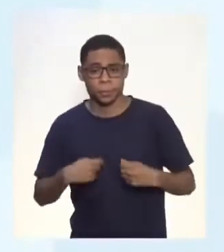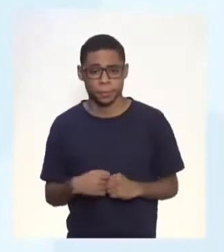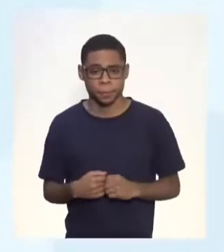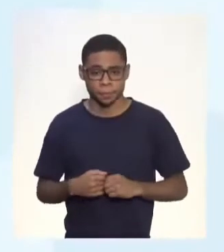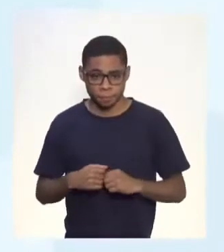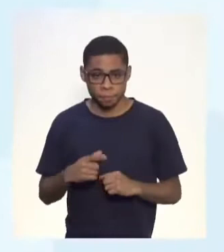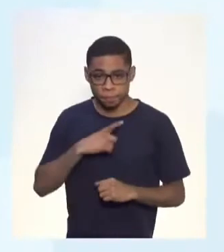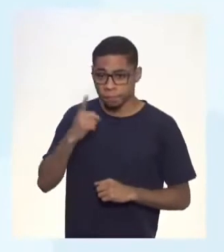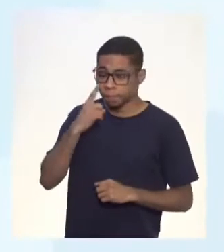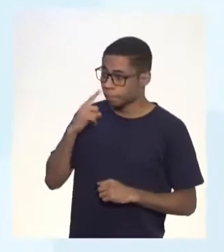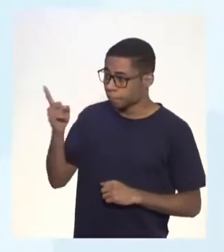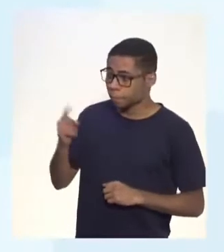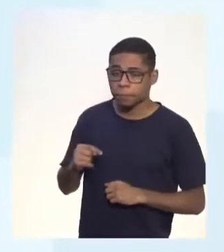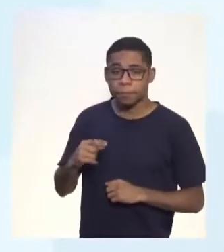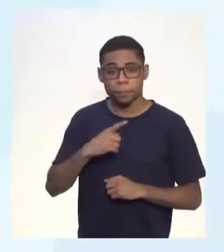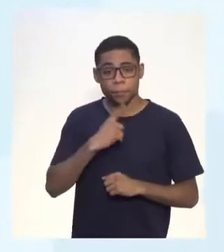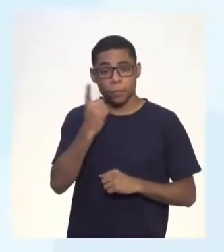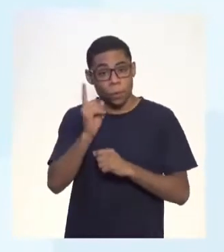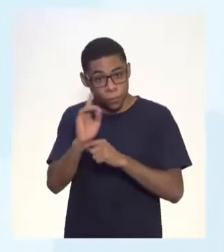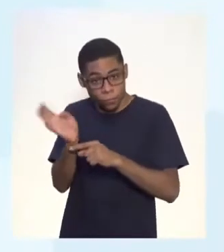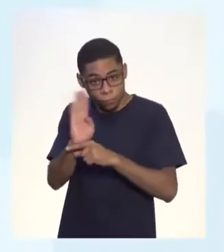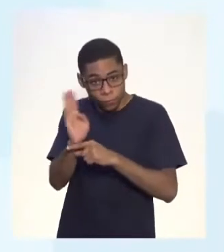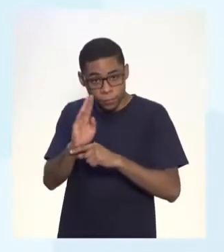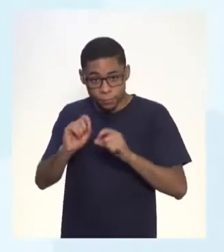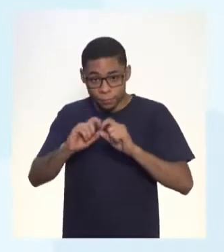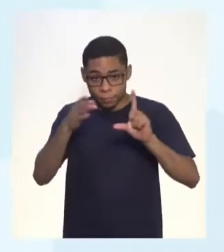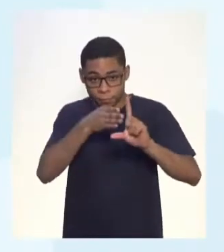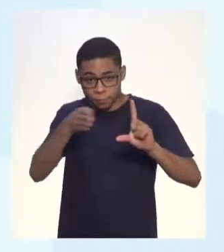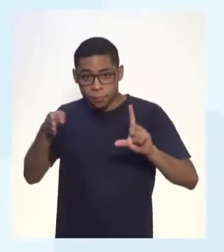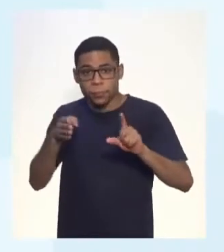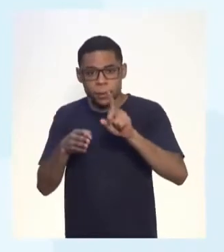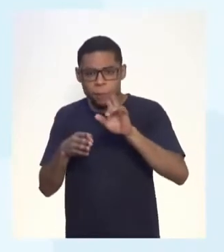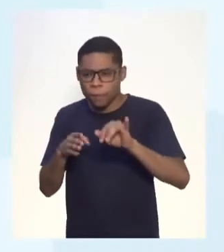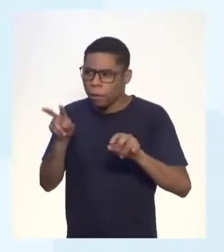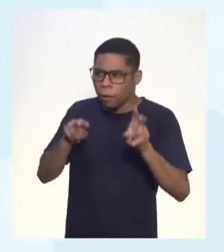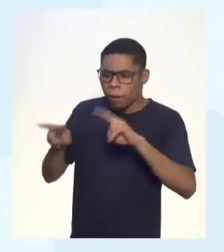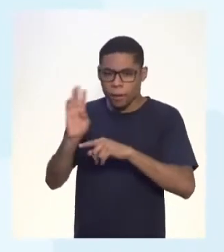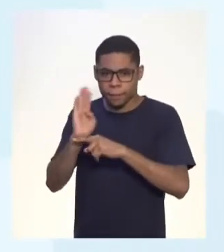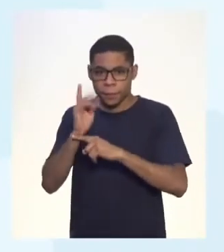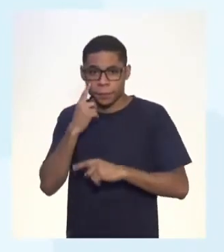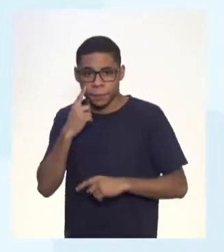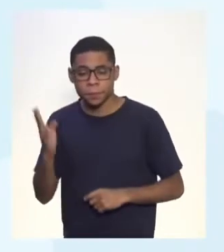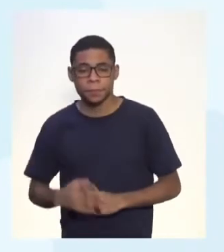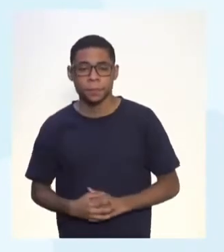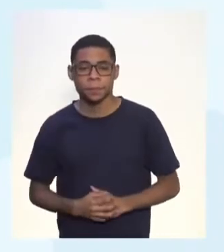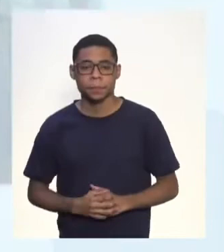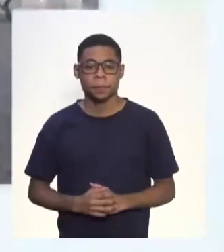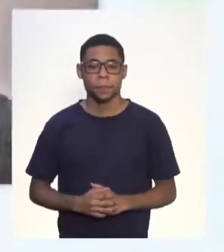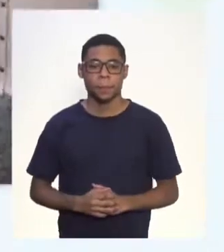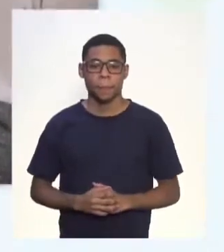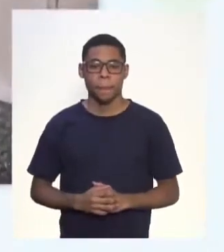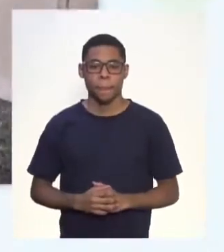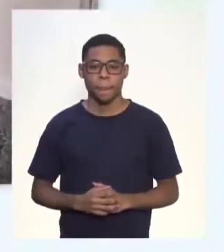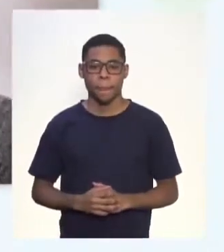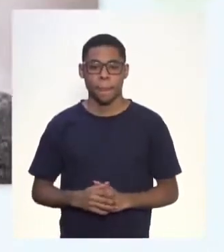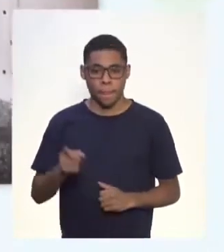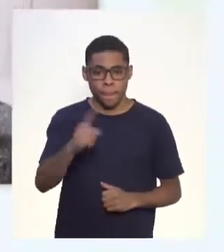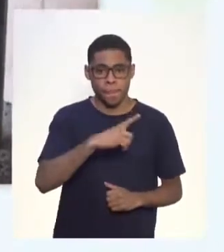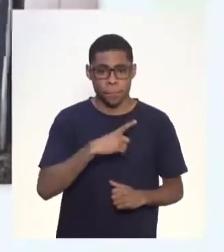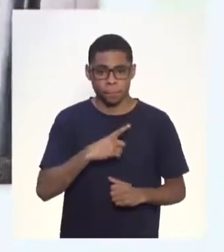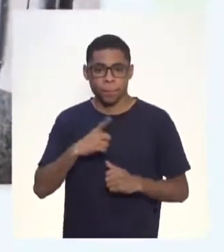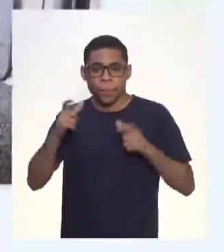vocês analisarem a questão desse vídeo. Vamos analisar agora o vídeo. A gente está aqui no